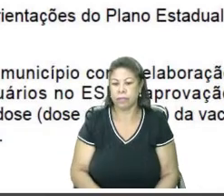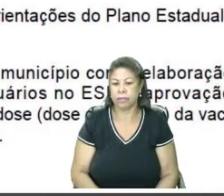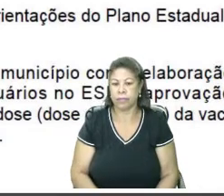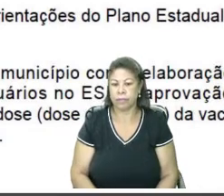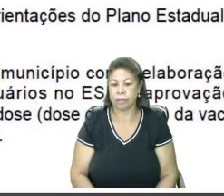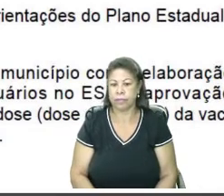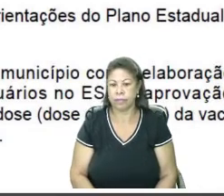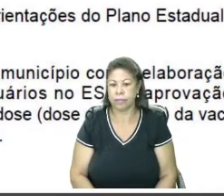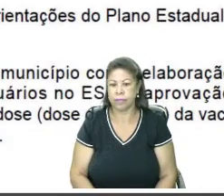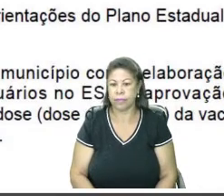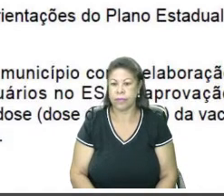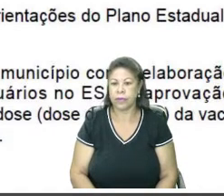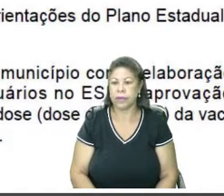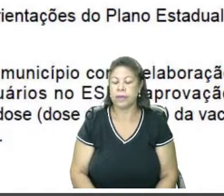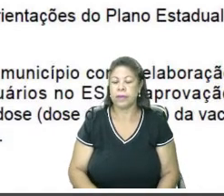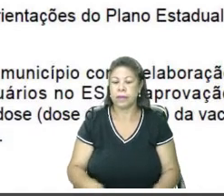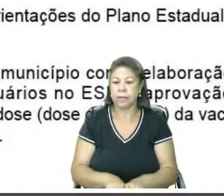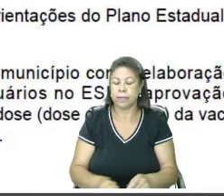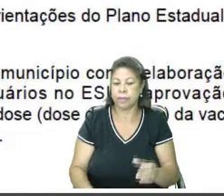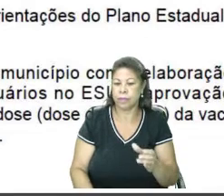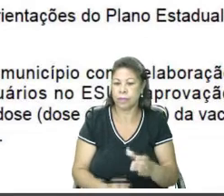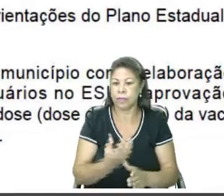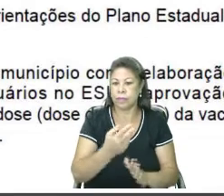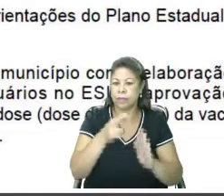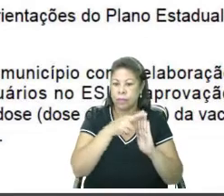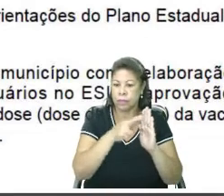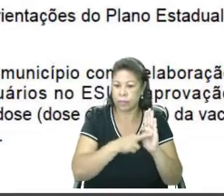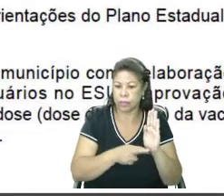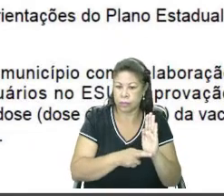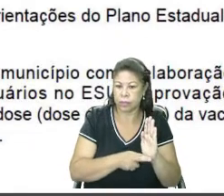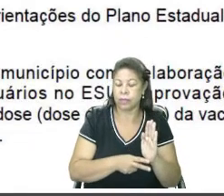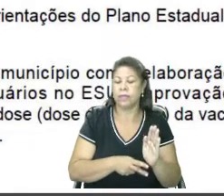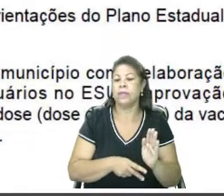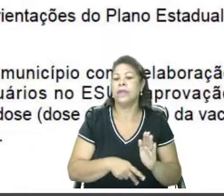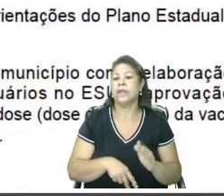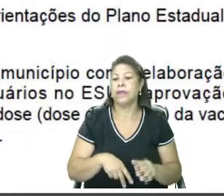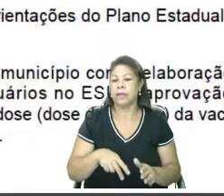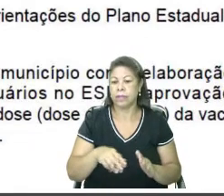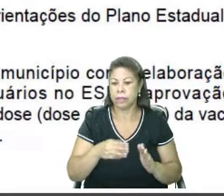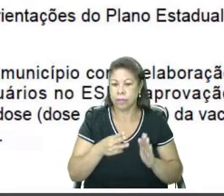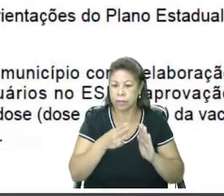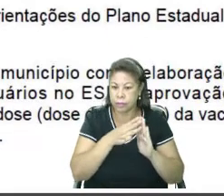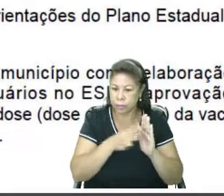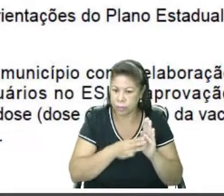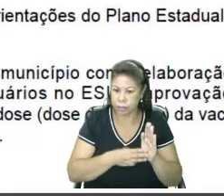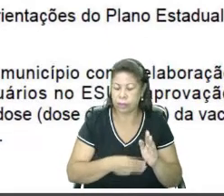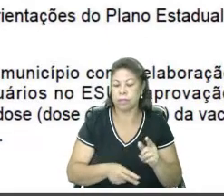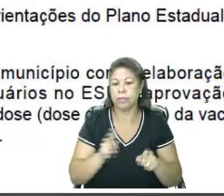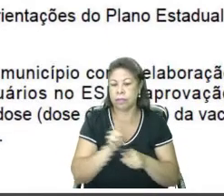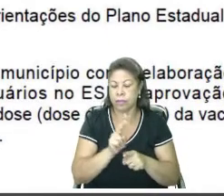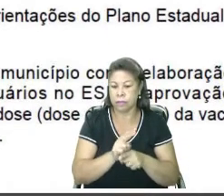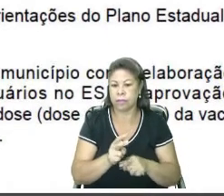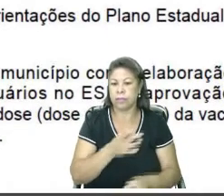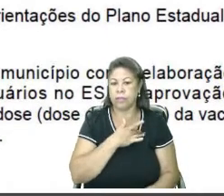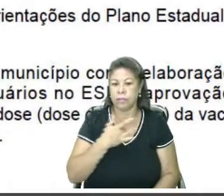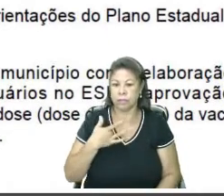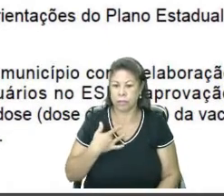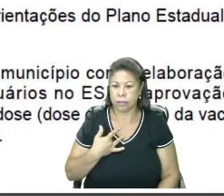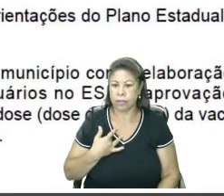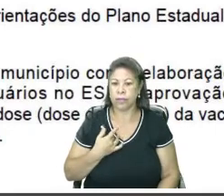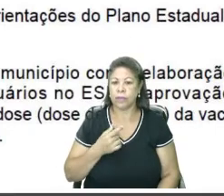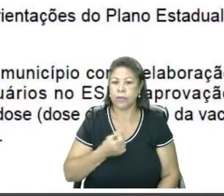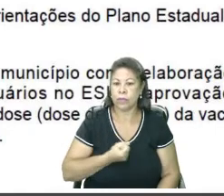toda a criação das normas e dados sanitários, monitoramento dos casos e, né, além de